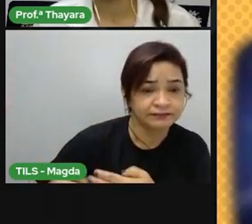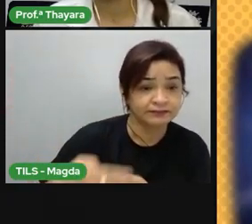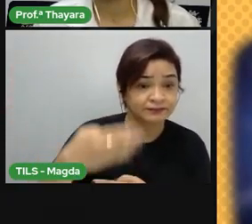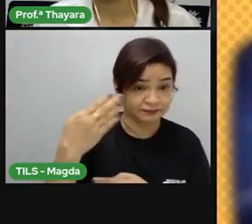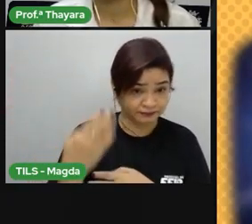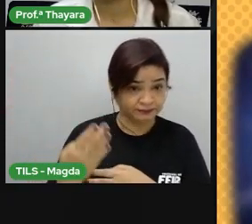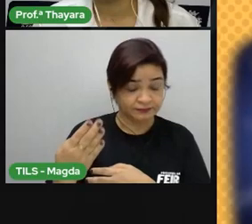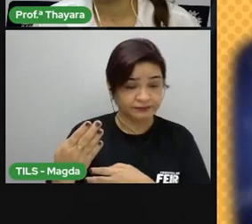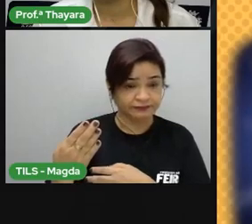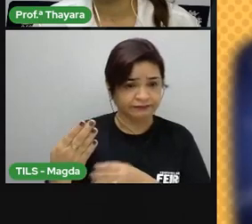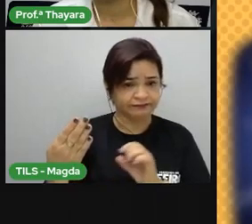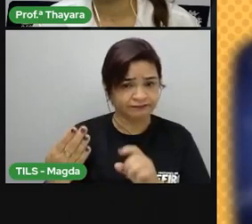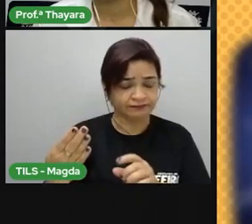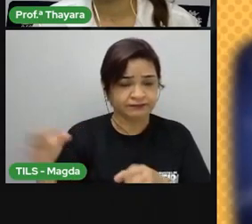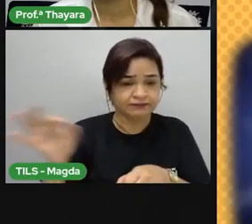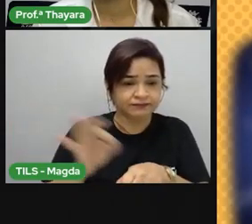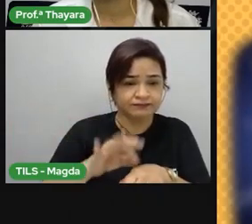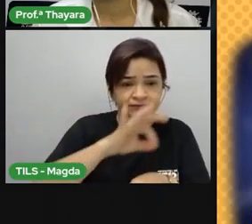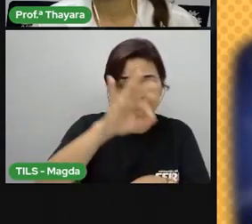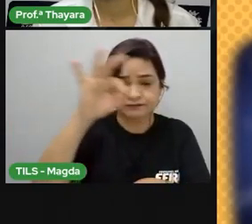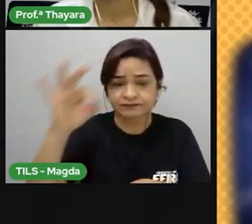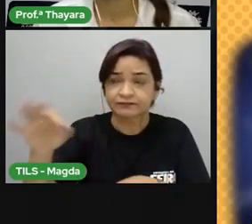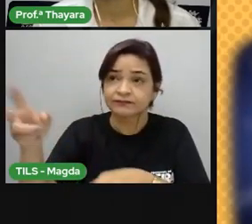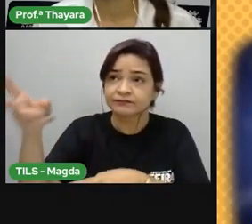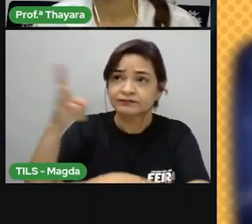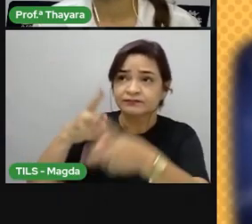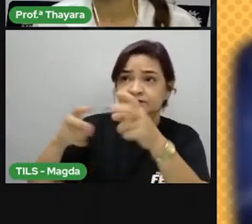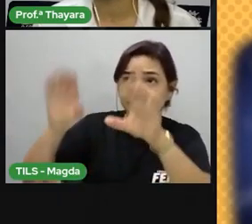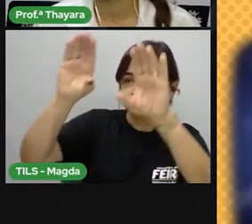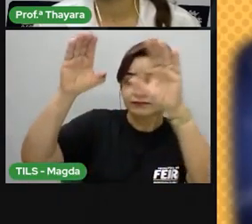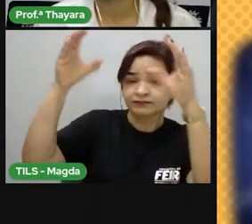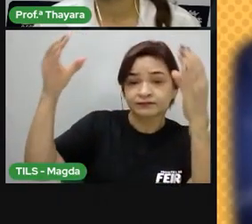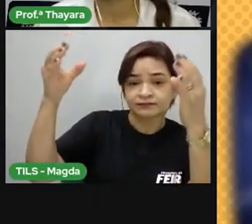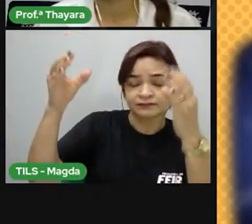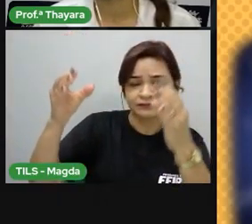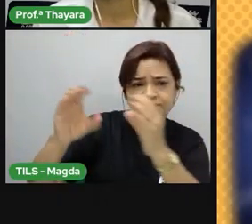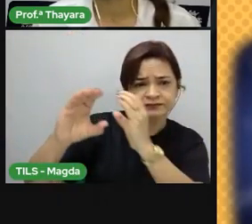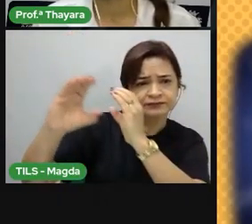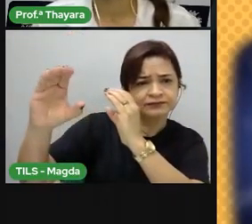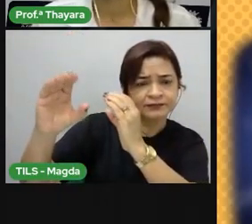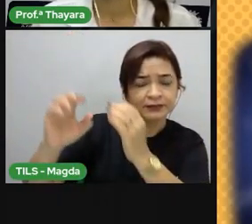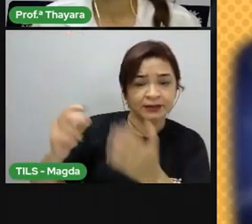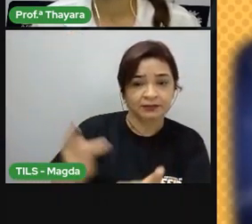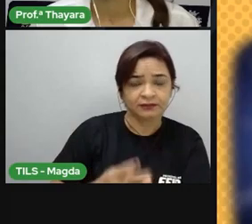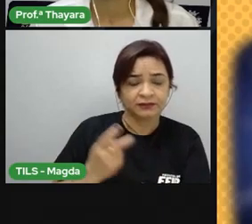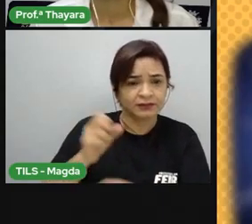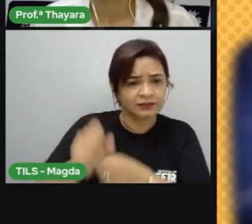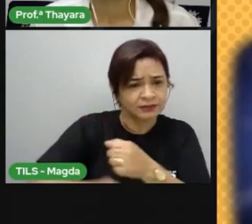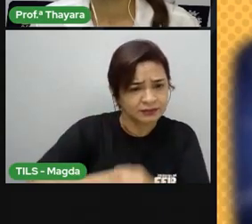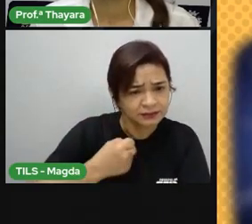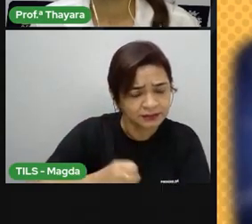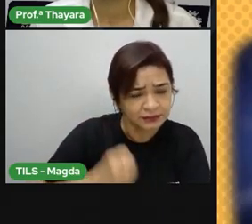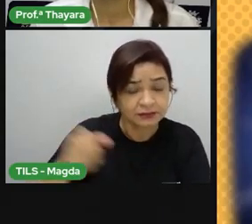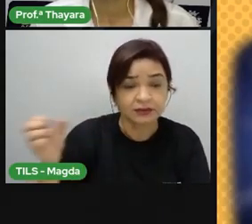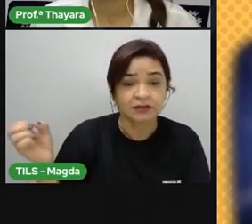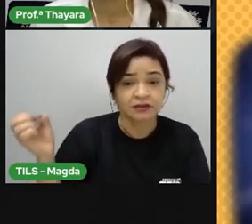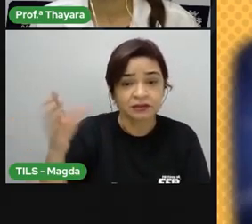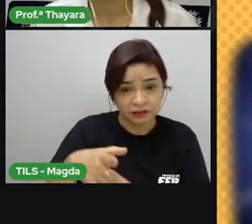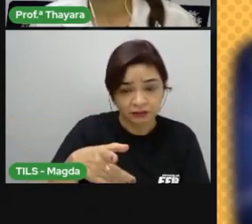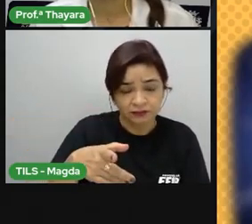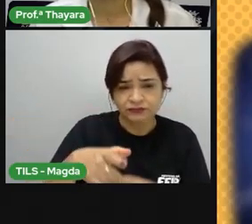deles foram de asteroides observados ainda no espaço. Ocorre que, a cada ano que passa, temos novos